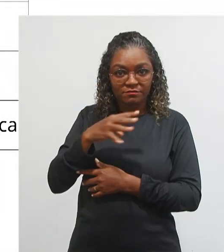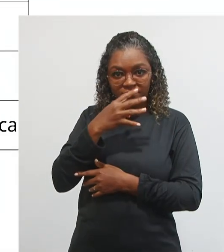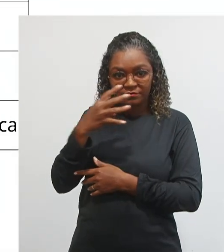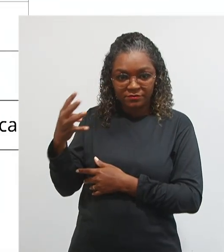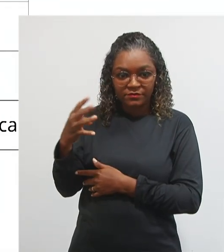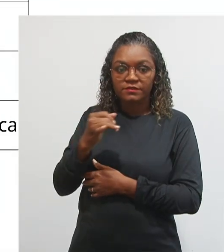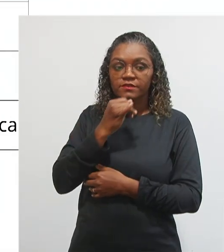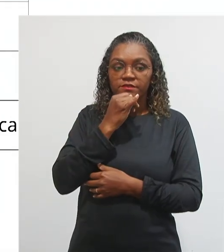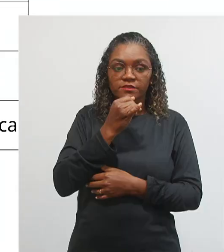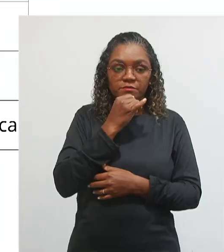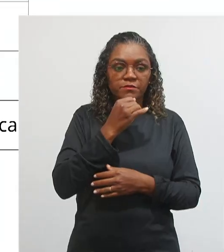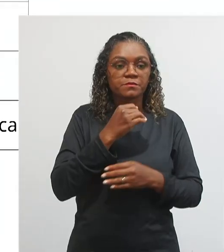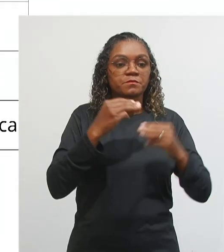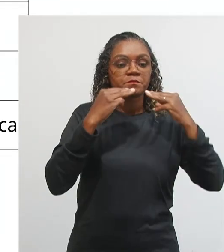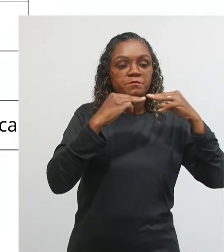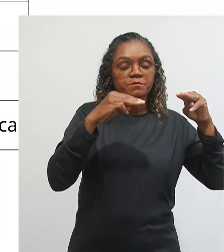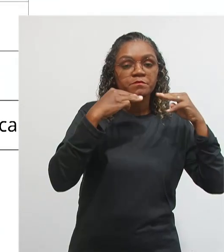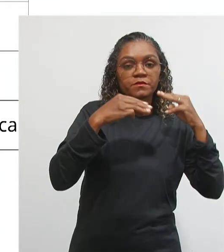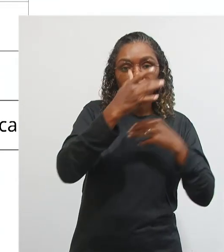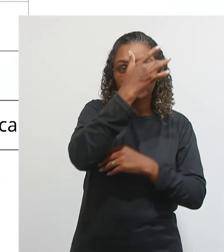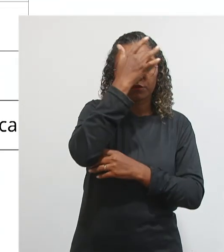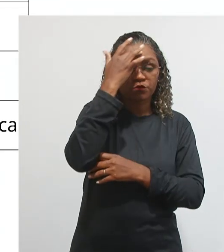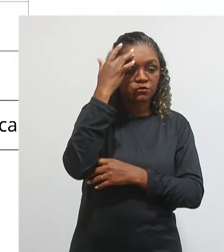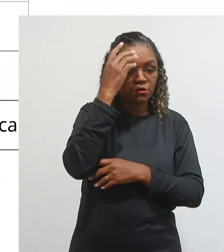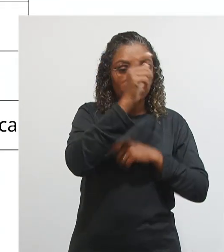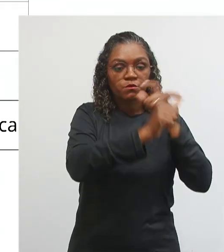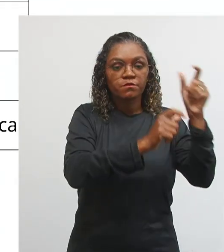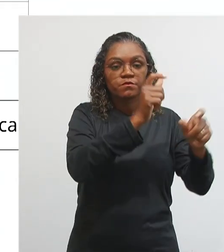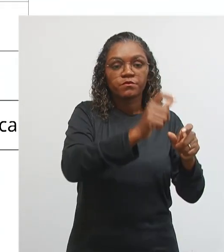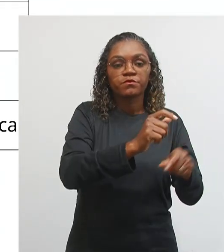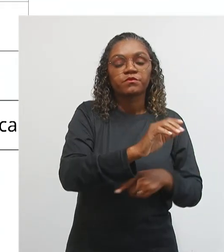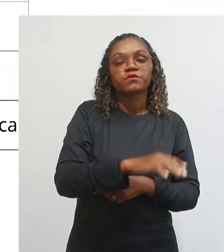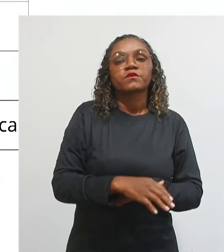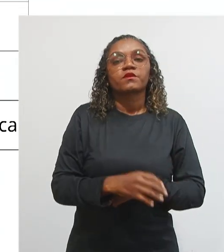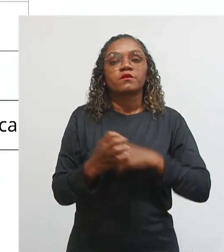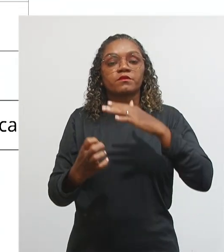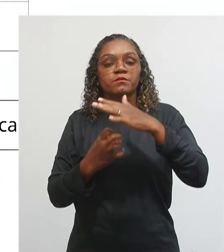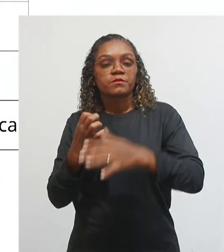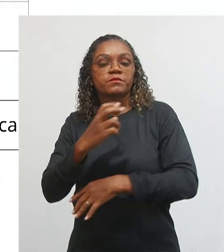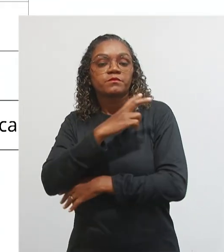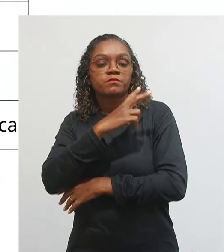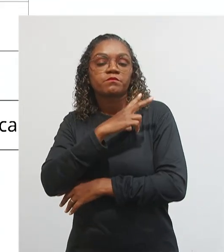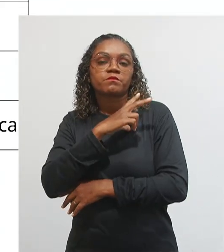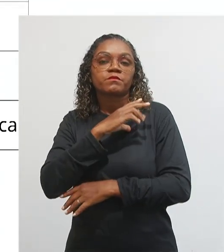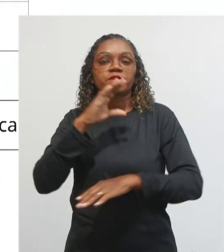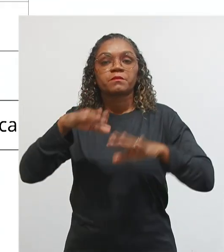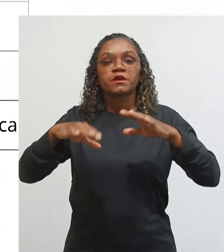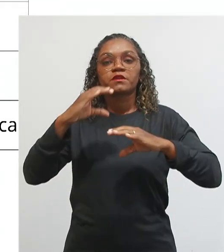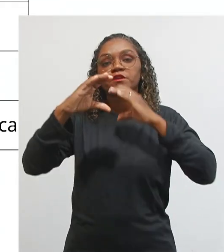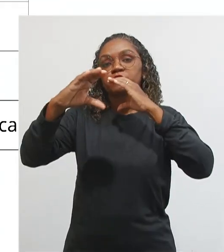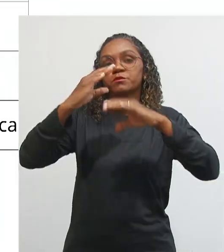Marketing de pessoas, no setor privado pode ser um cantor, no setor público pode ser um secretário de Estado.